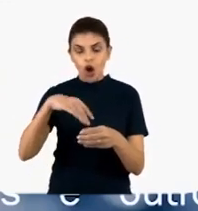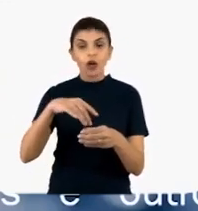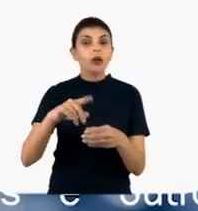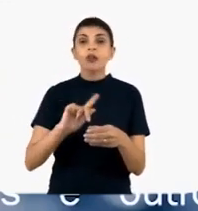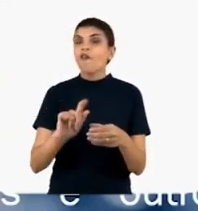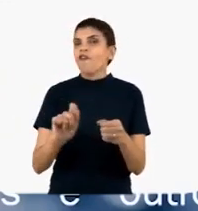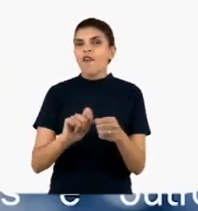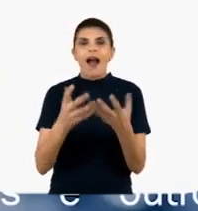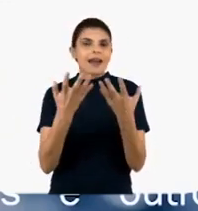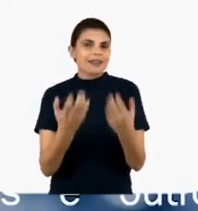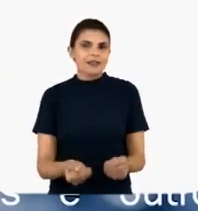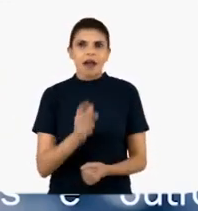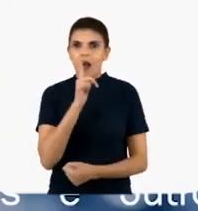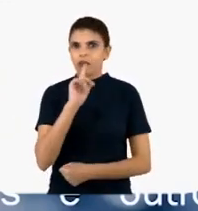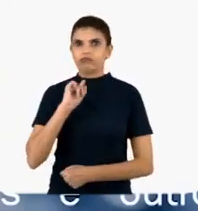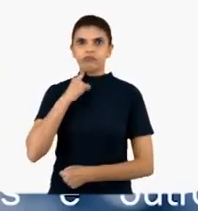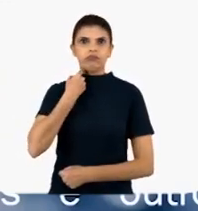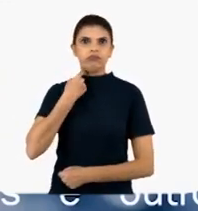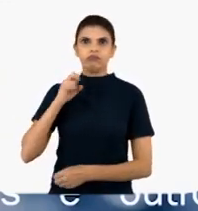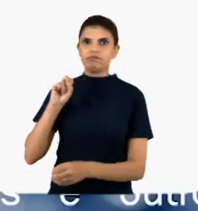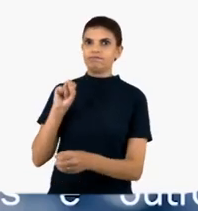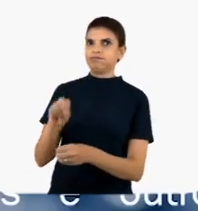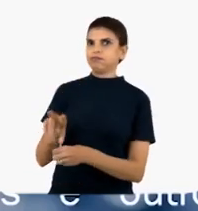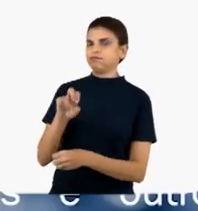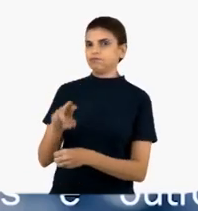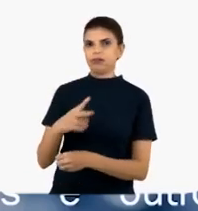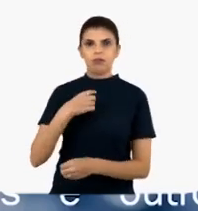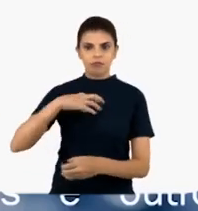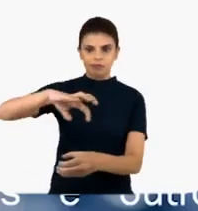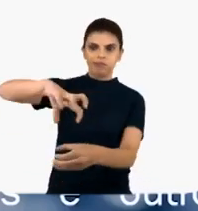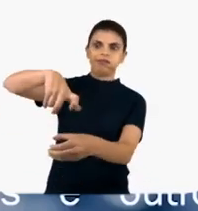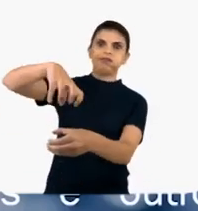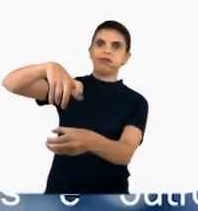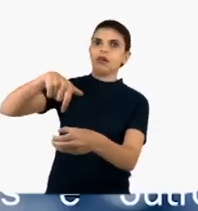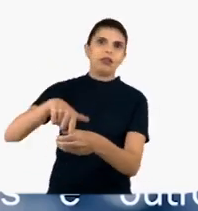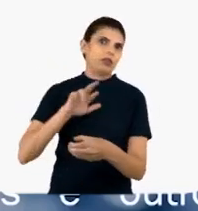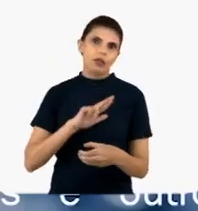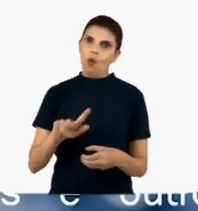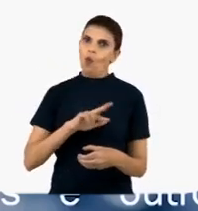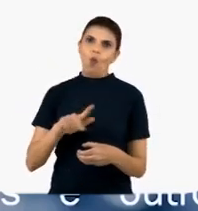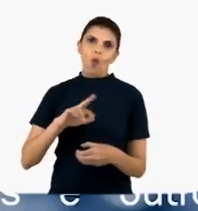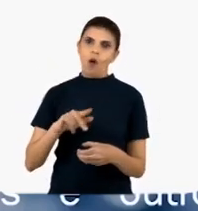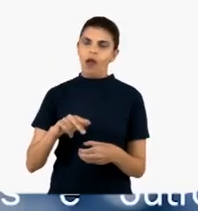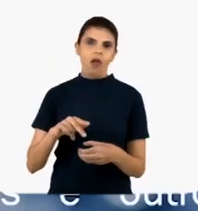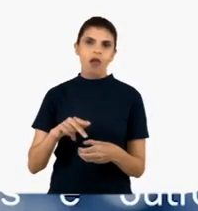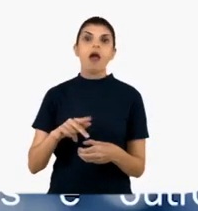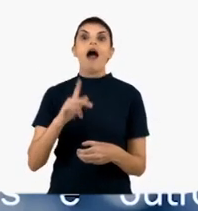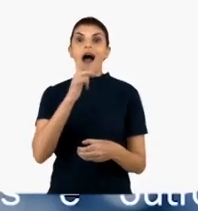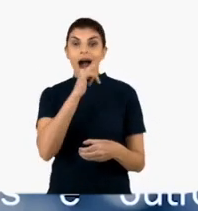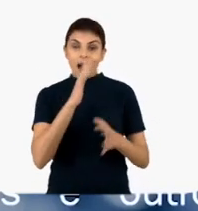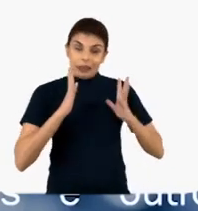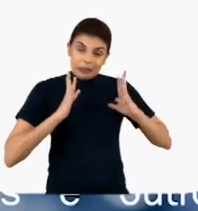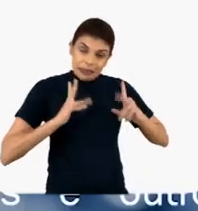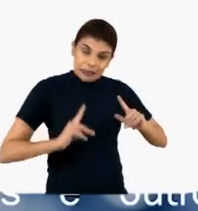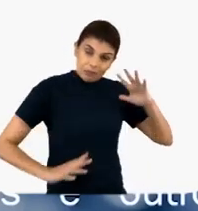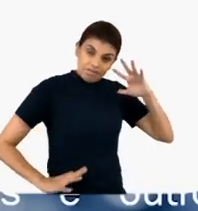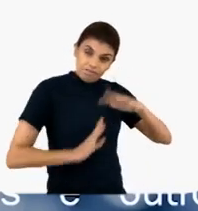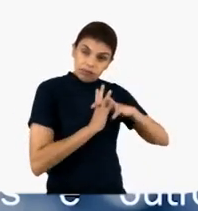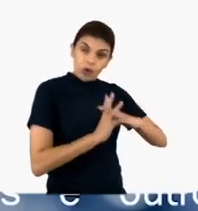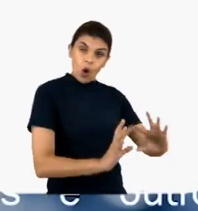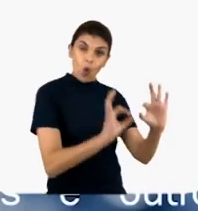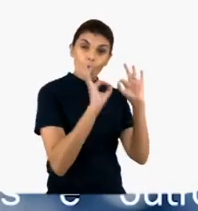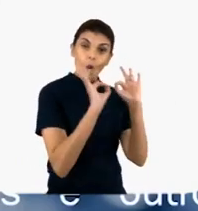vocês não vão aceitar, não podem aceitar, e vocês obviamente não vão receber água da torneira. Vocês vão receber água de